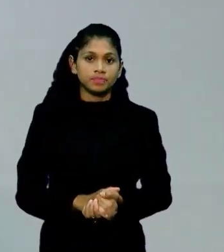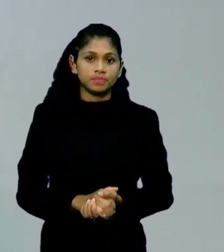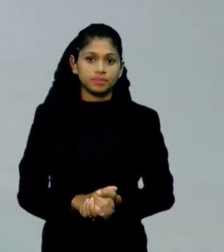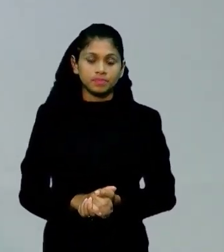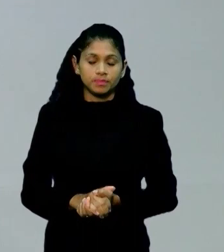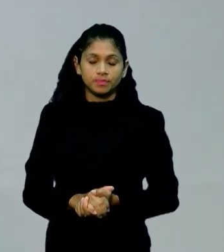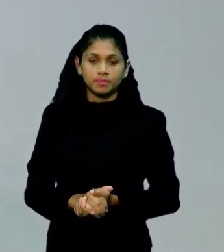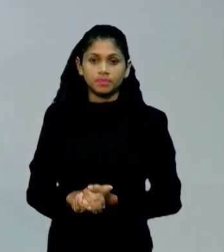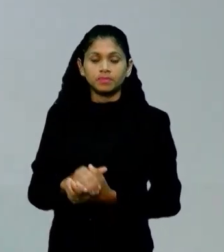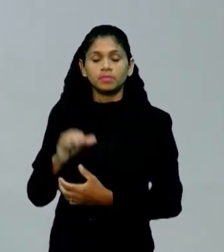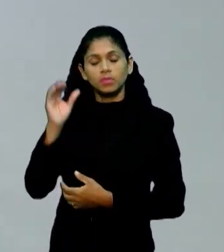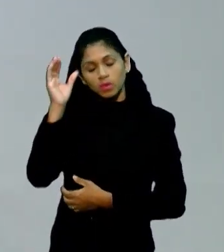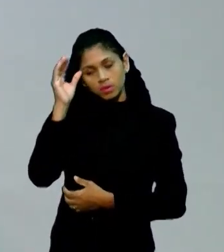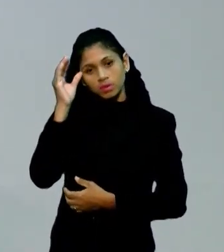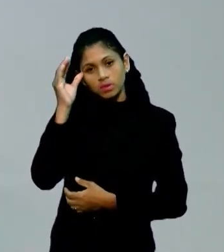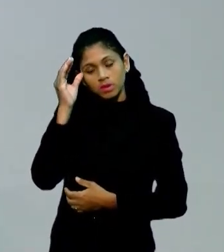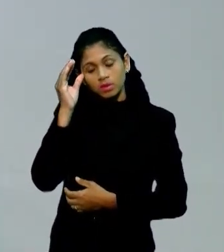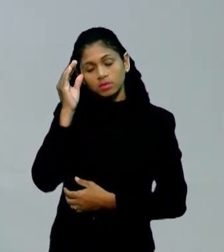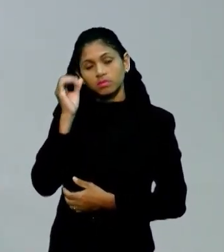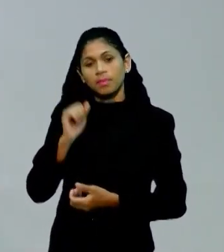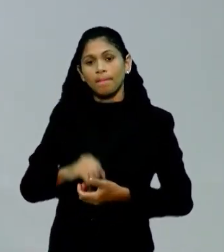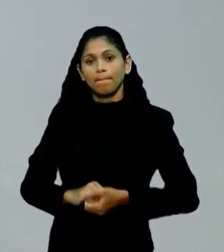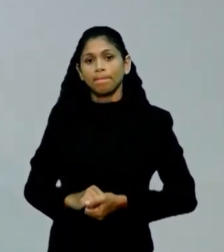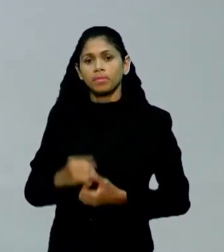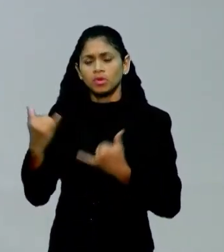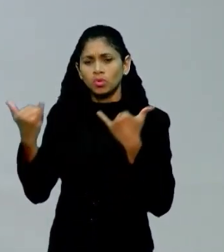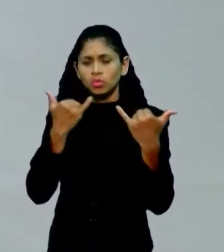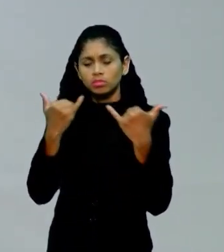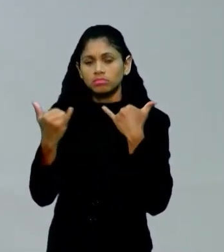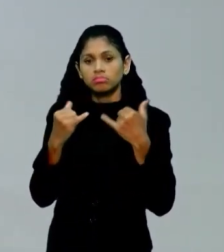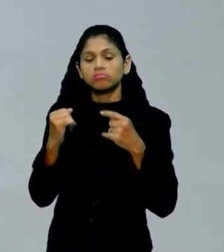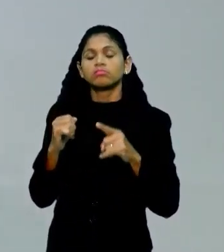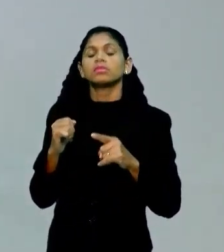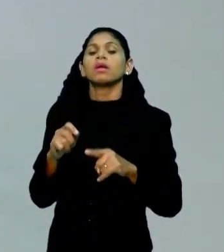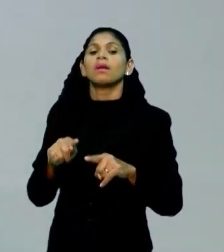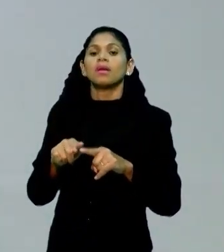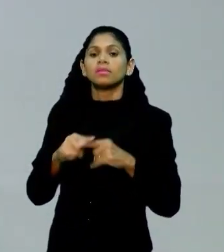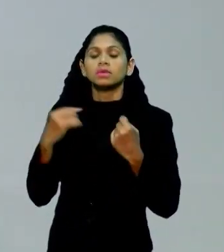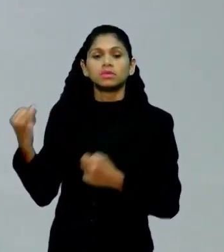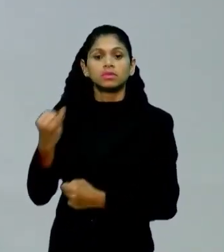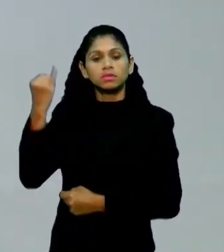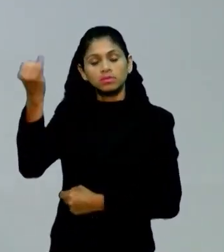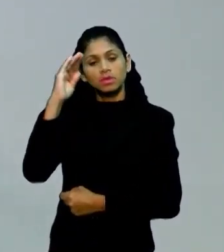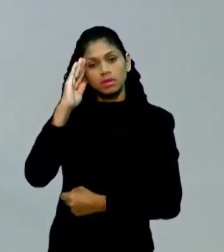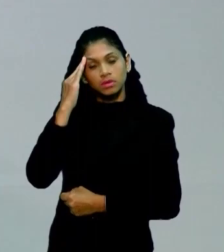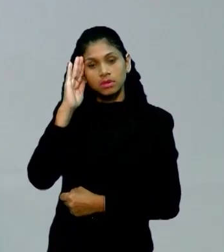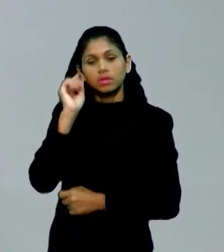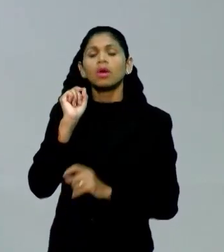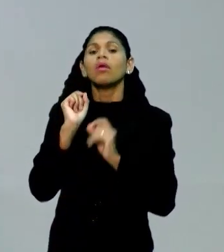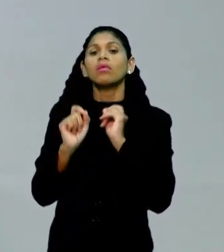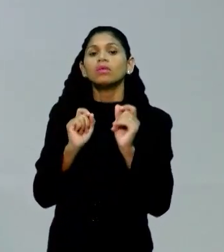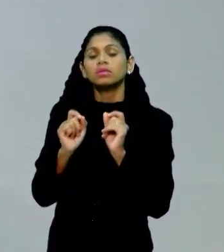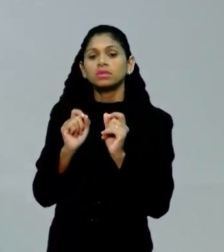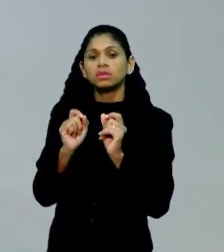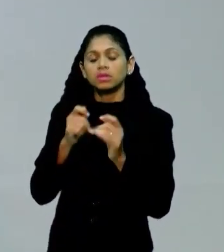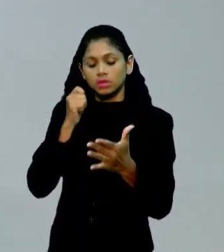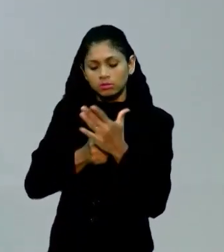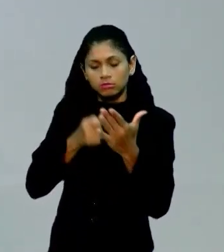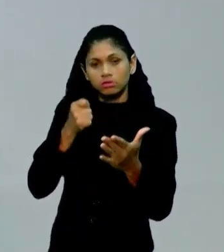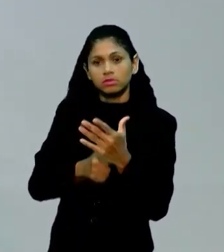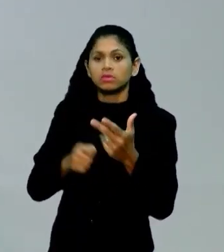tranquilo compreendido eu sei que é muita informação mas o que é mais importante vocês entenderem da disciplina de educação física cobrada no